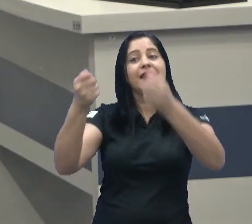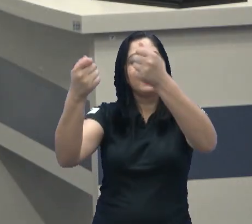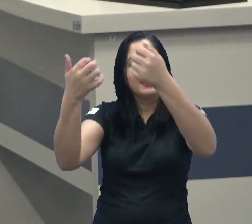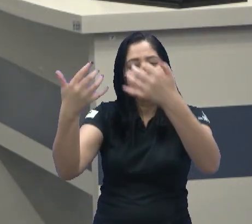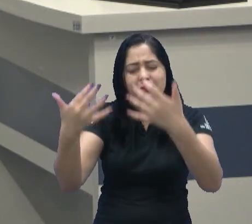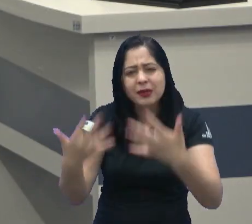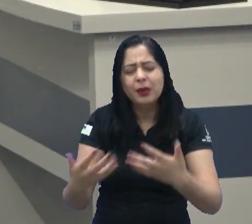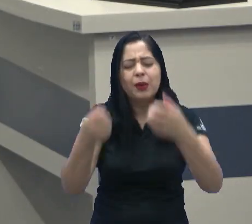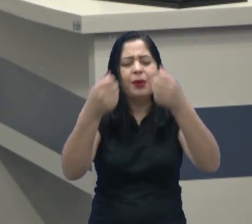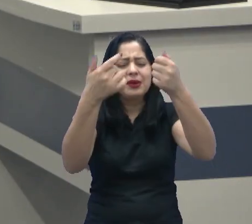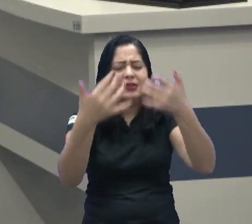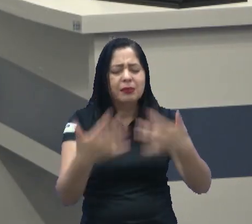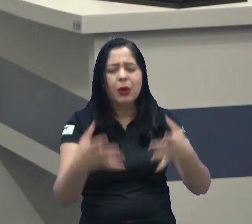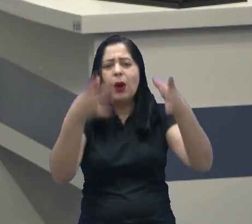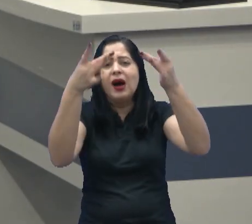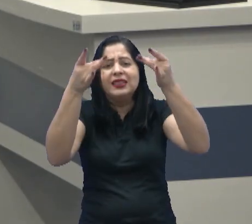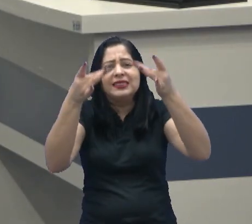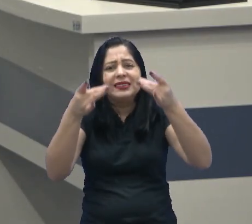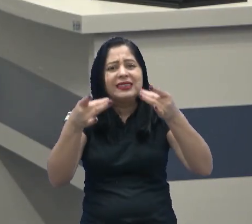que ele faz,